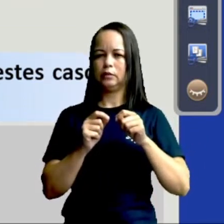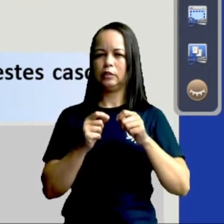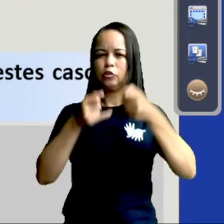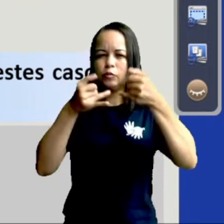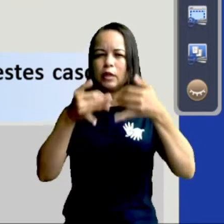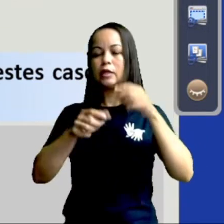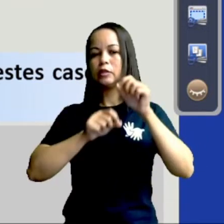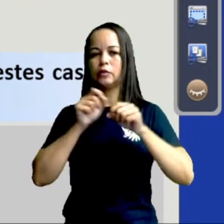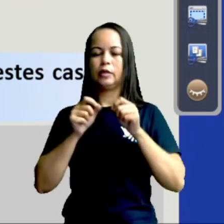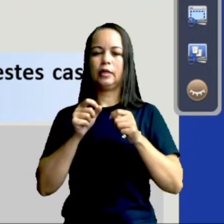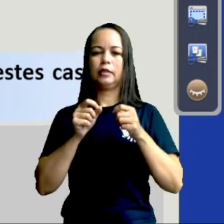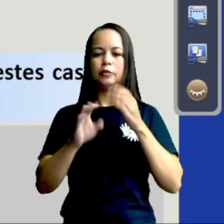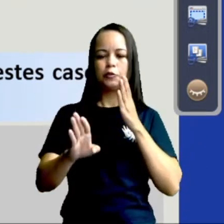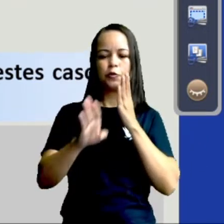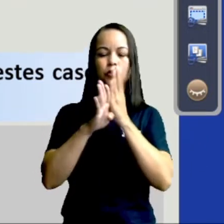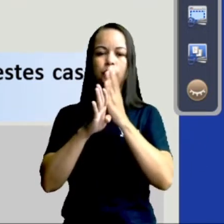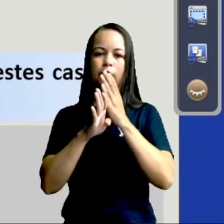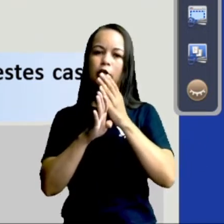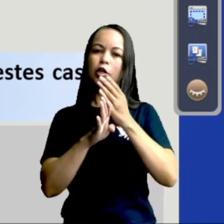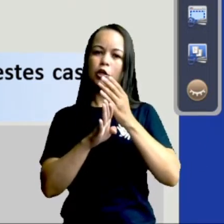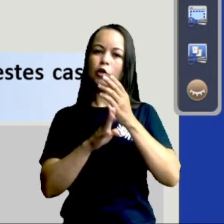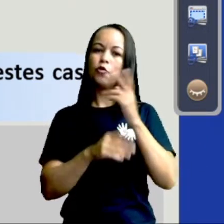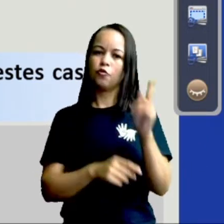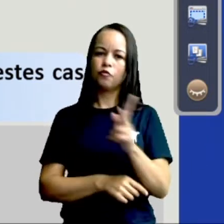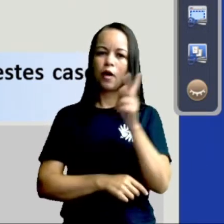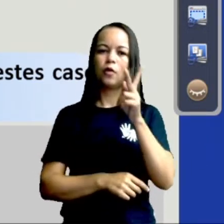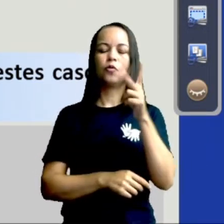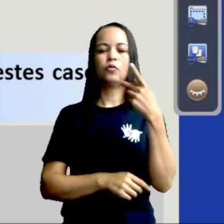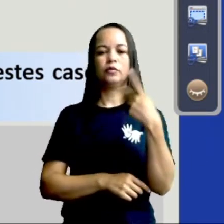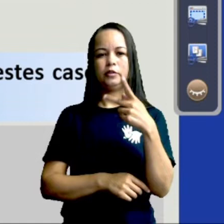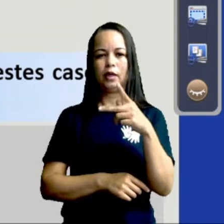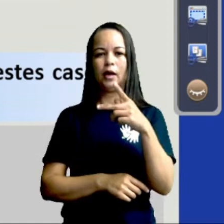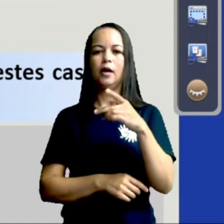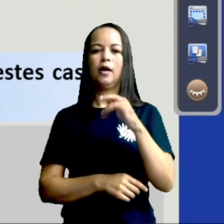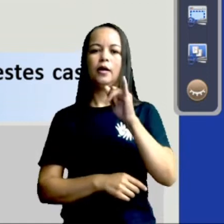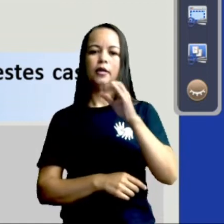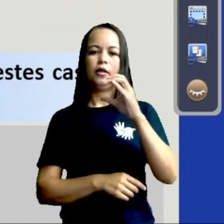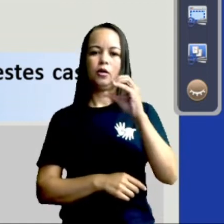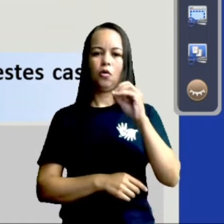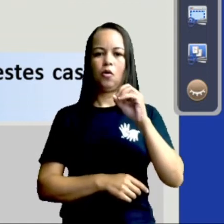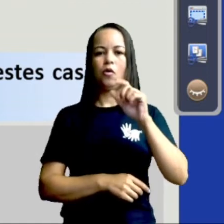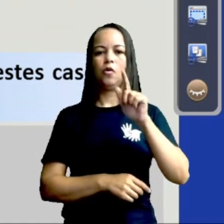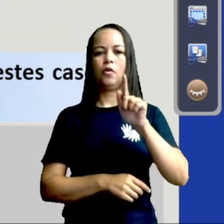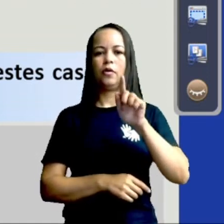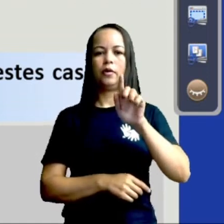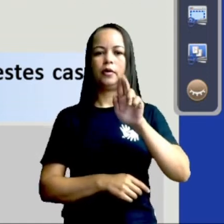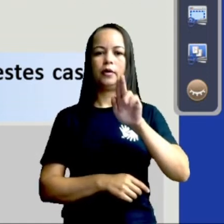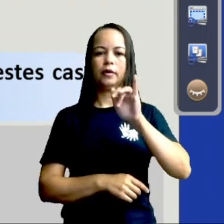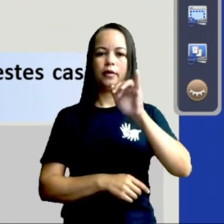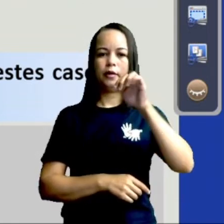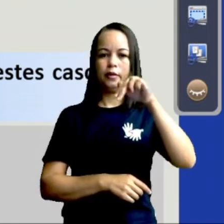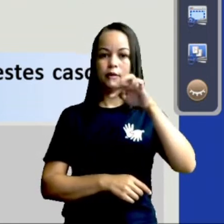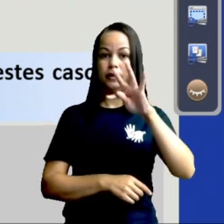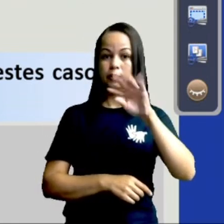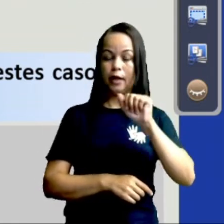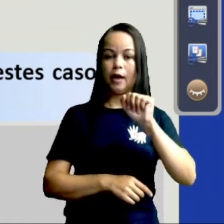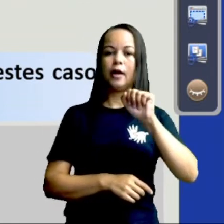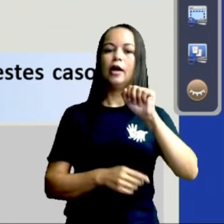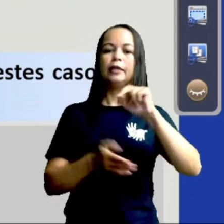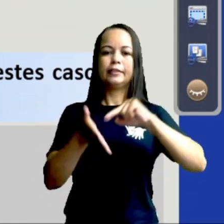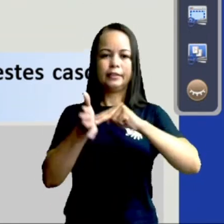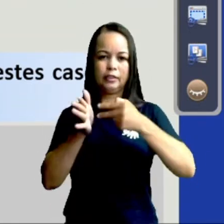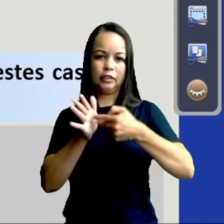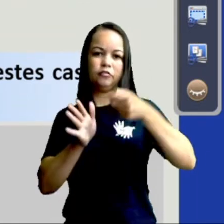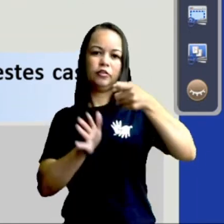significa o quê? Descobrir os valores da incógnita, que nesse caso aqui eu chamei todos de x, descobrir o valor de x